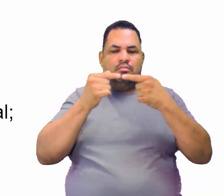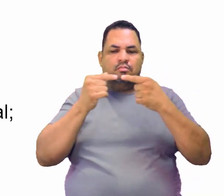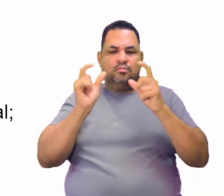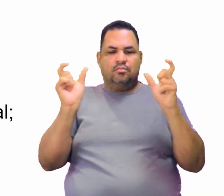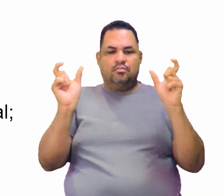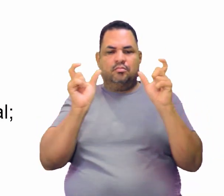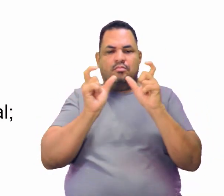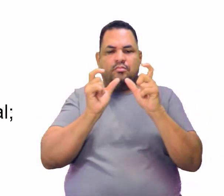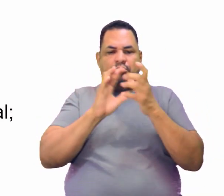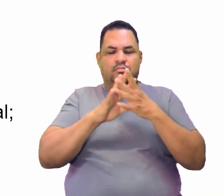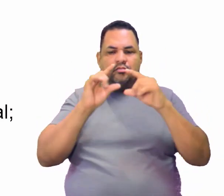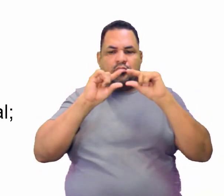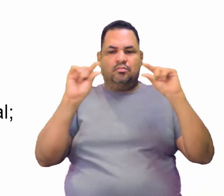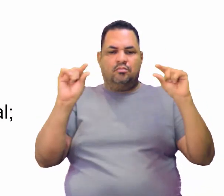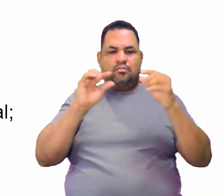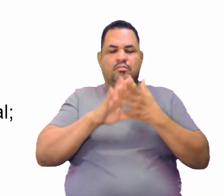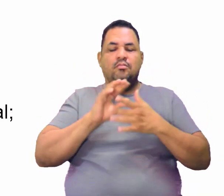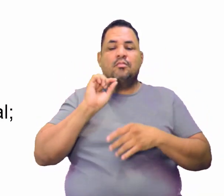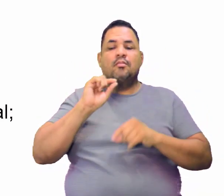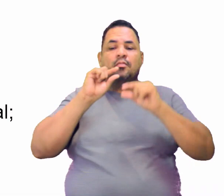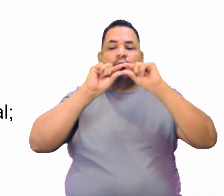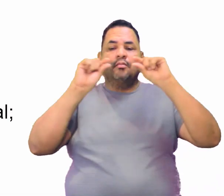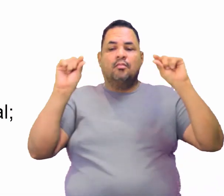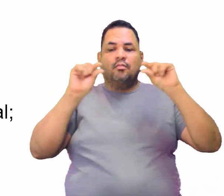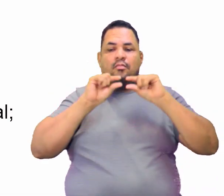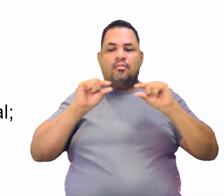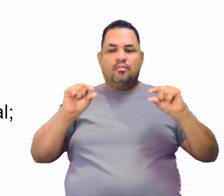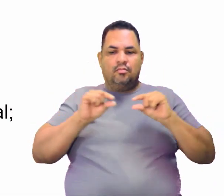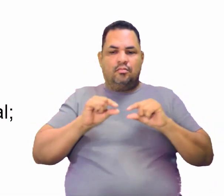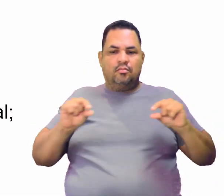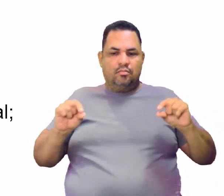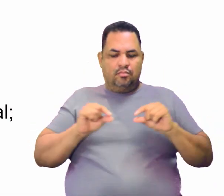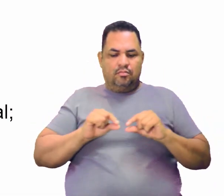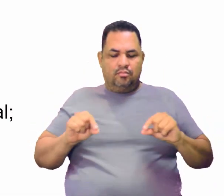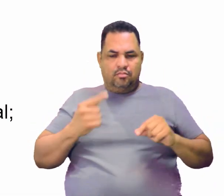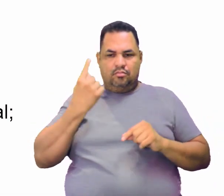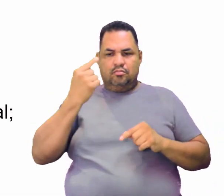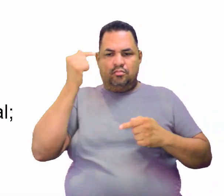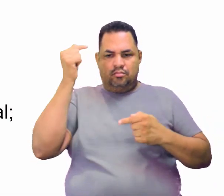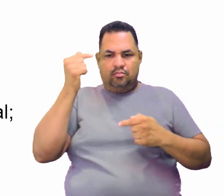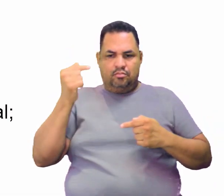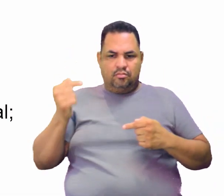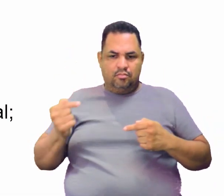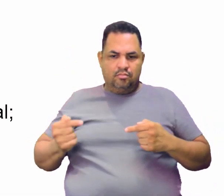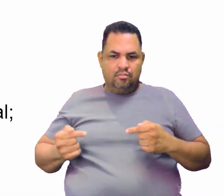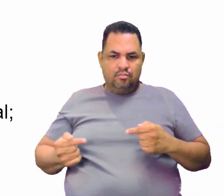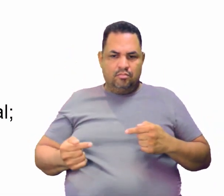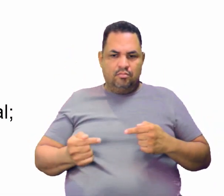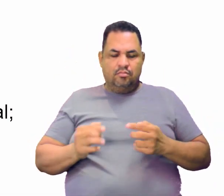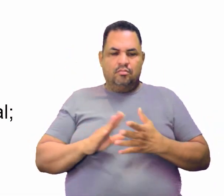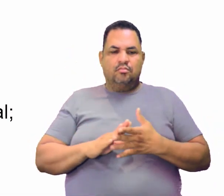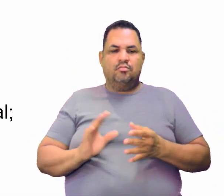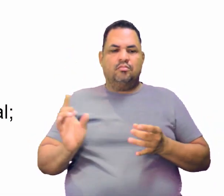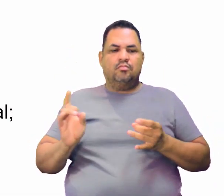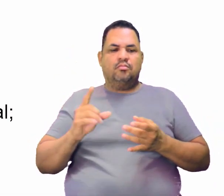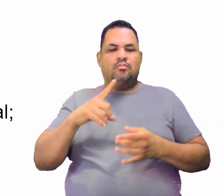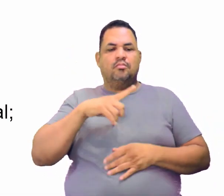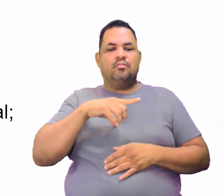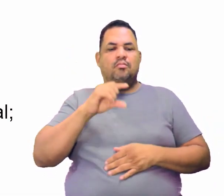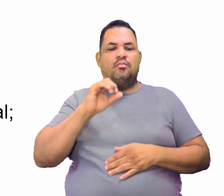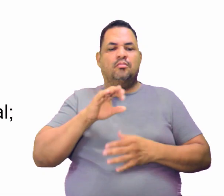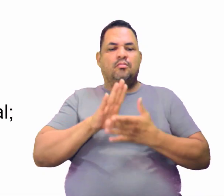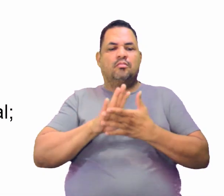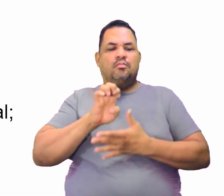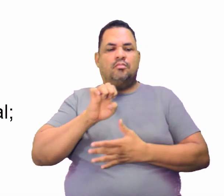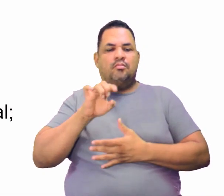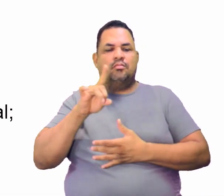versos. Aí você pergunta, o que é verso, amadinha? É cada linha do poema. Aí você vem, o que é